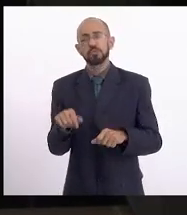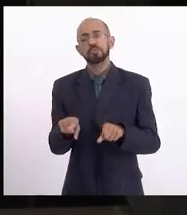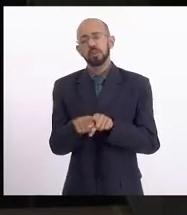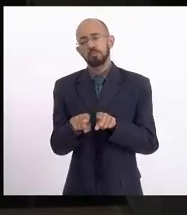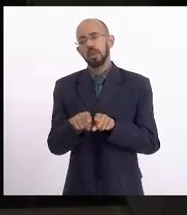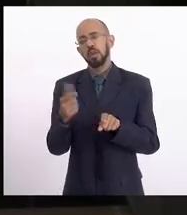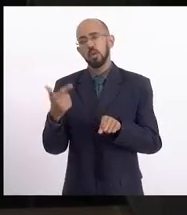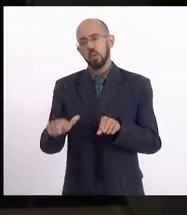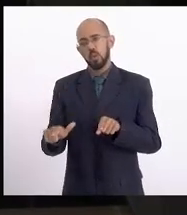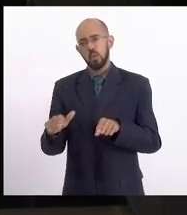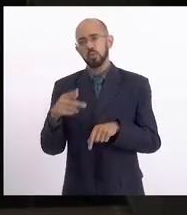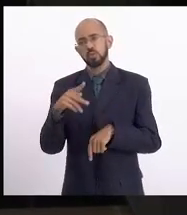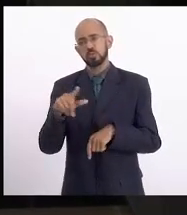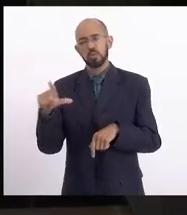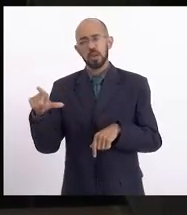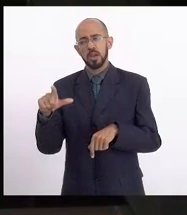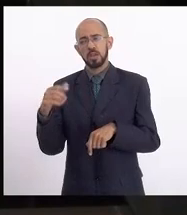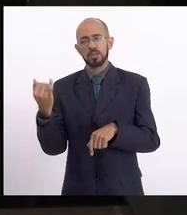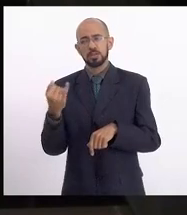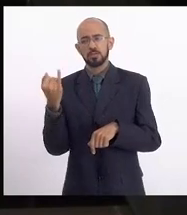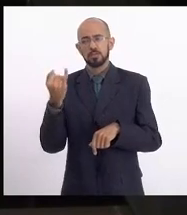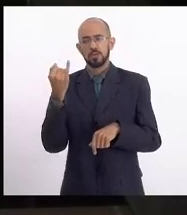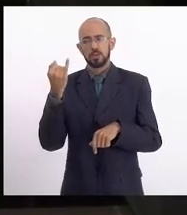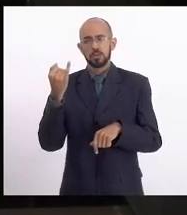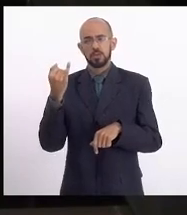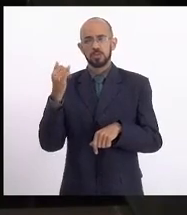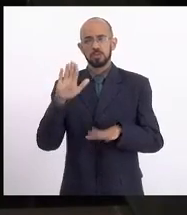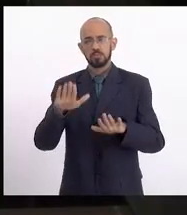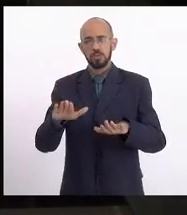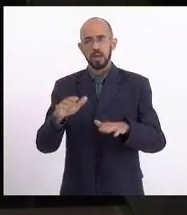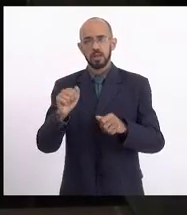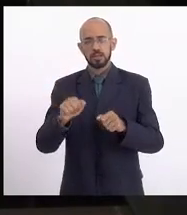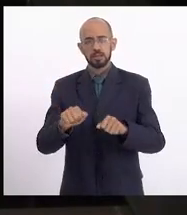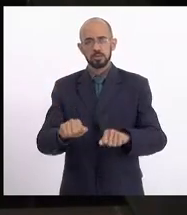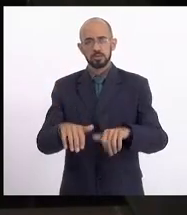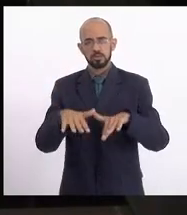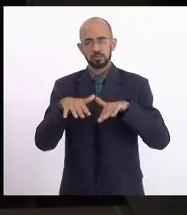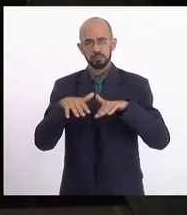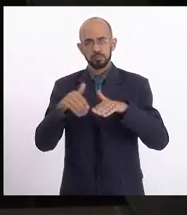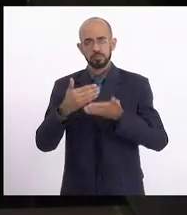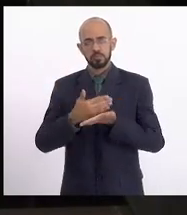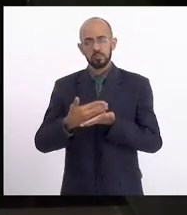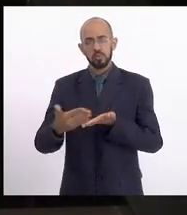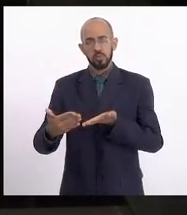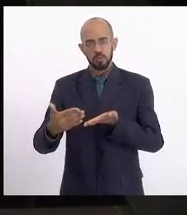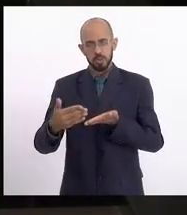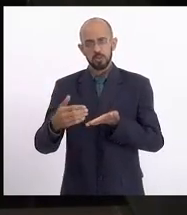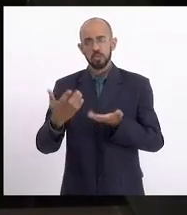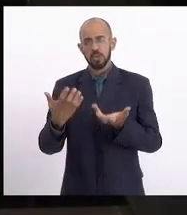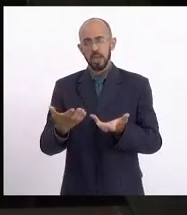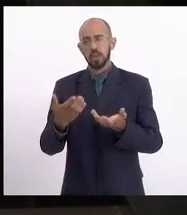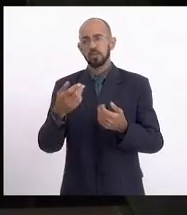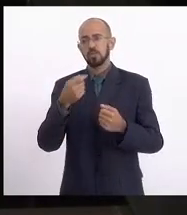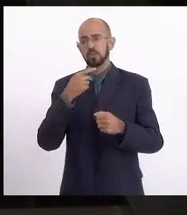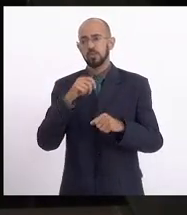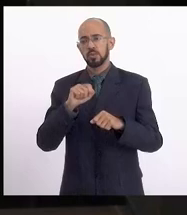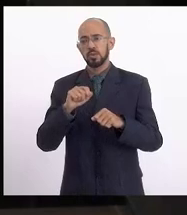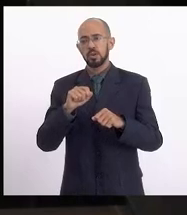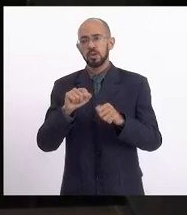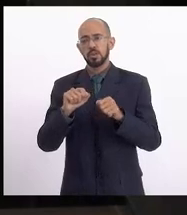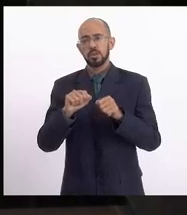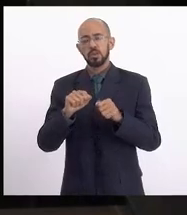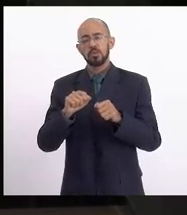projetos significativos. Mas, no expediente inicial, queria fazer esse